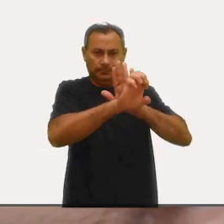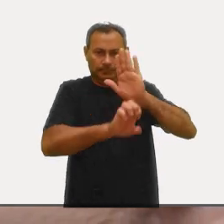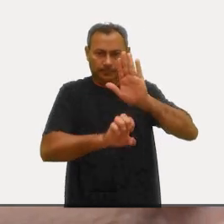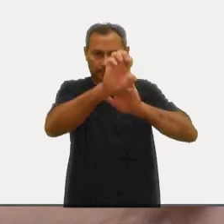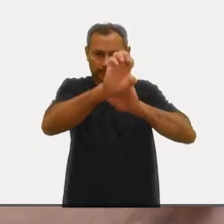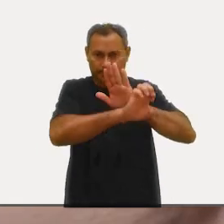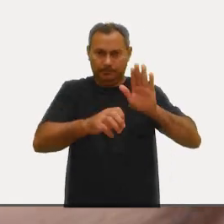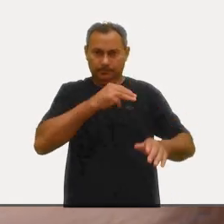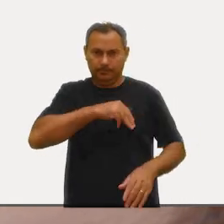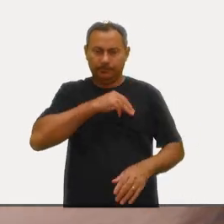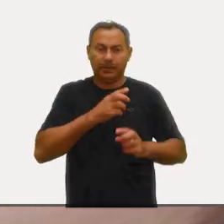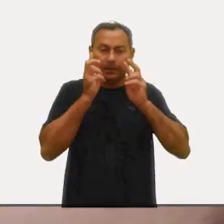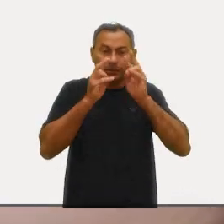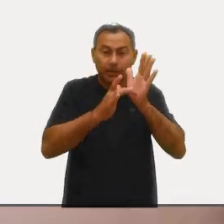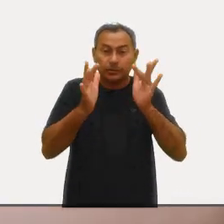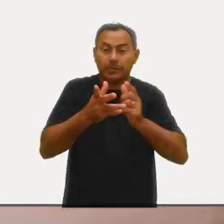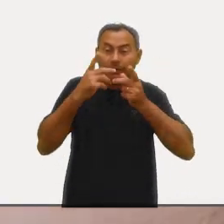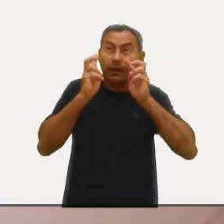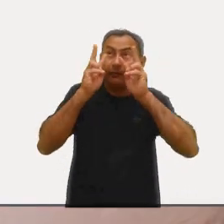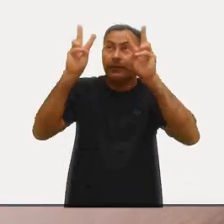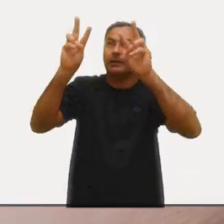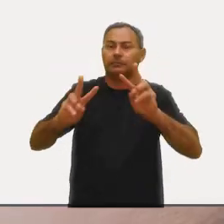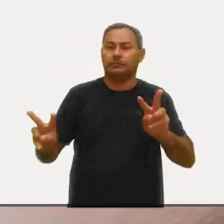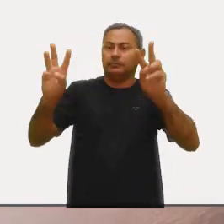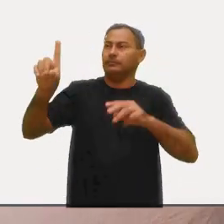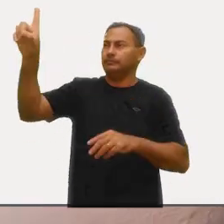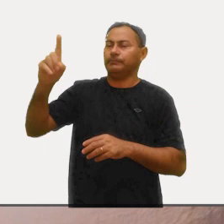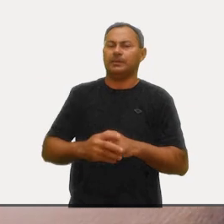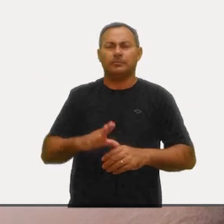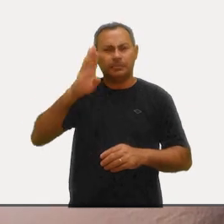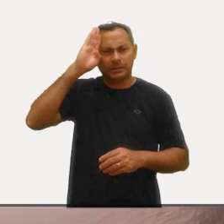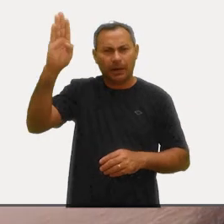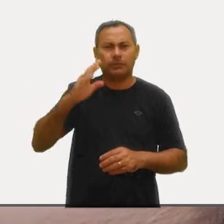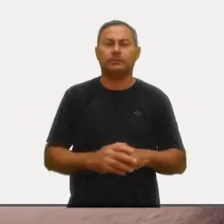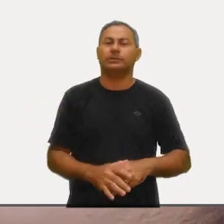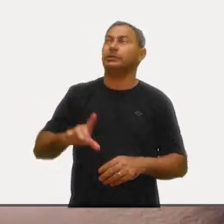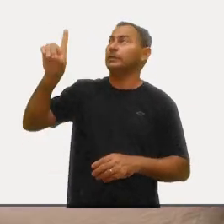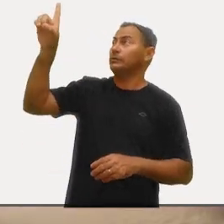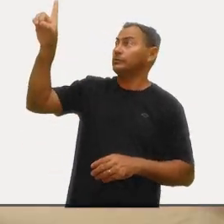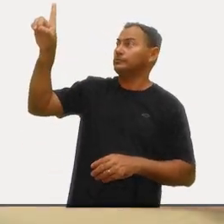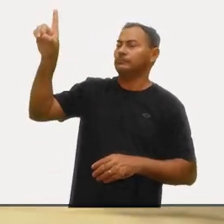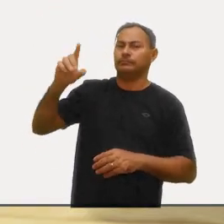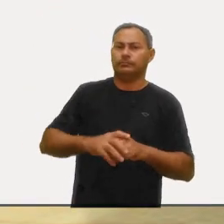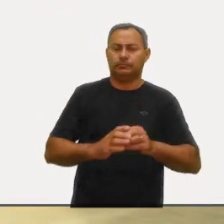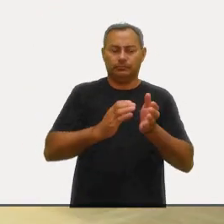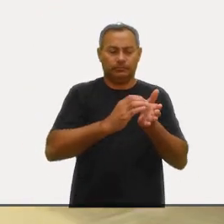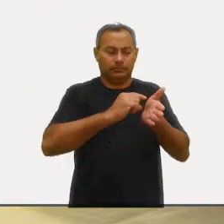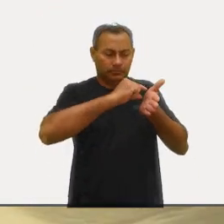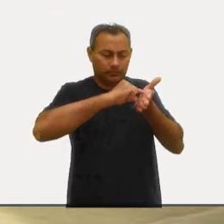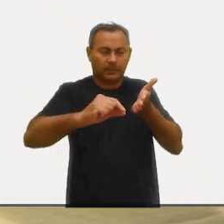sobre valores, sobre olhar para o alto e ter os valores de Deus, as prioridades de Deus.